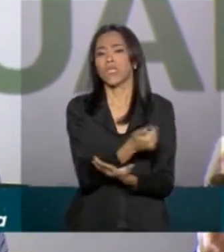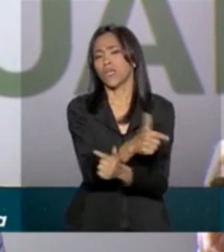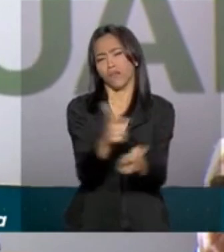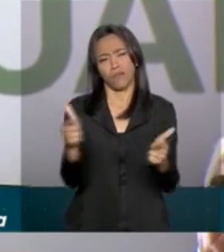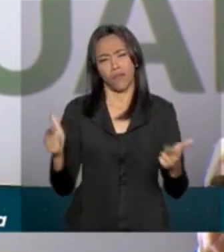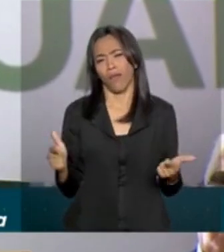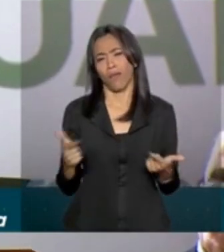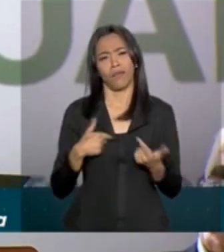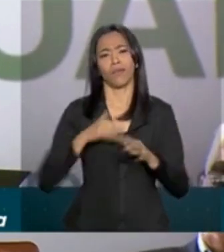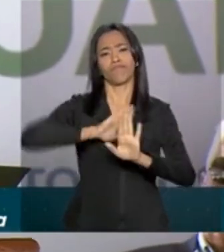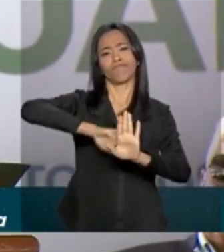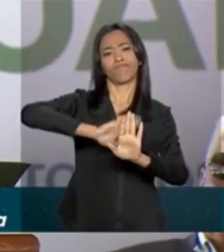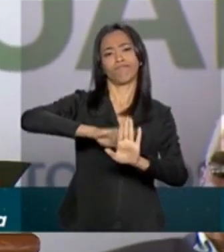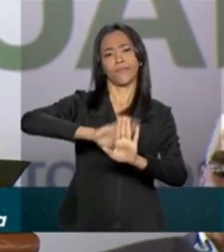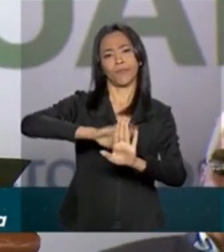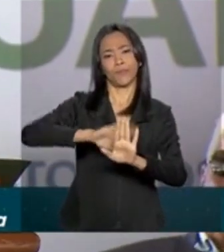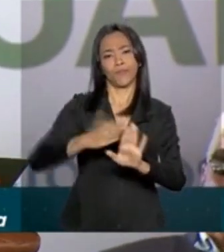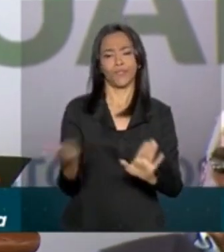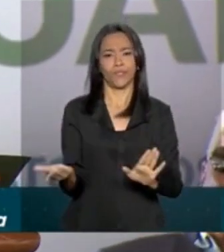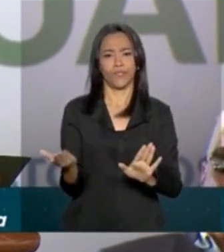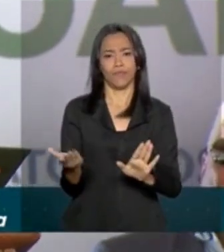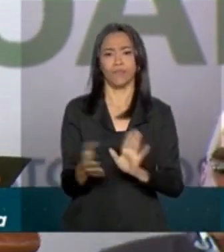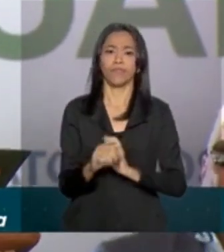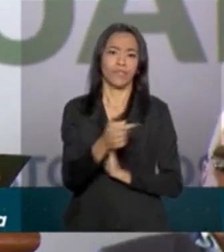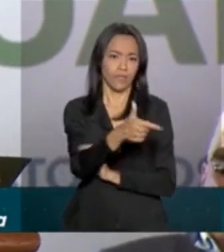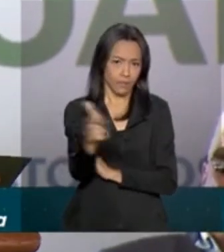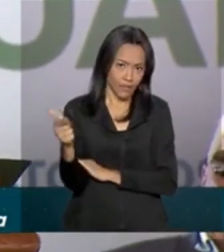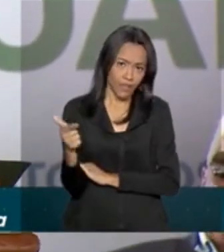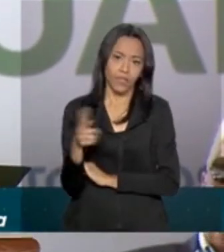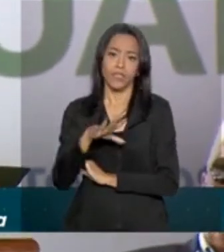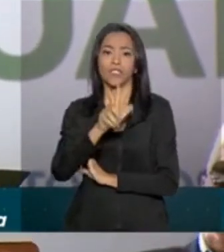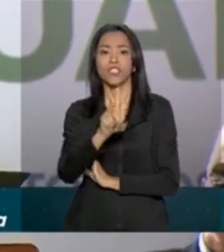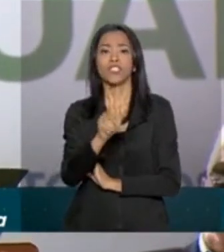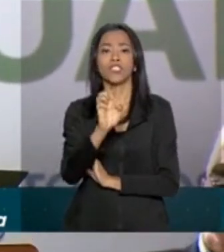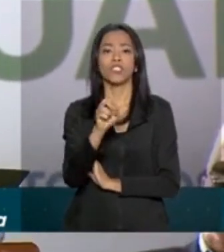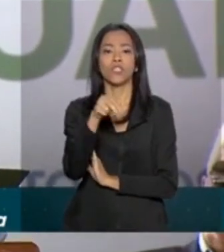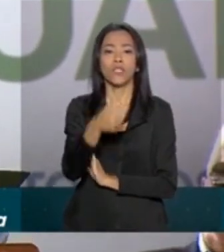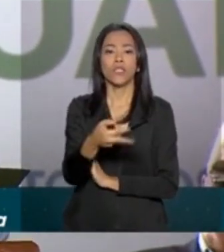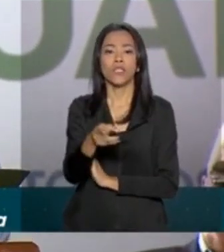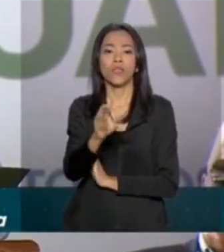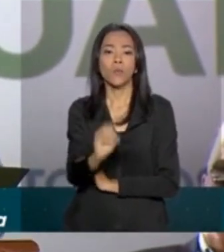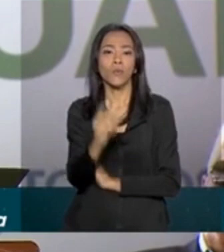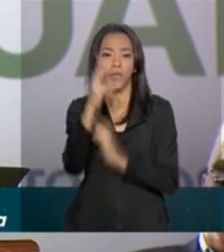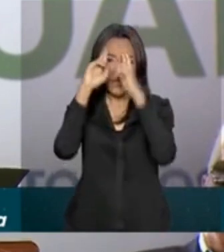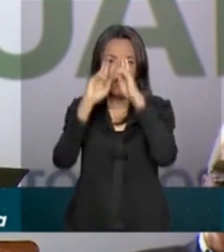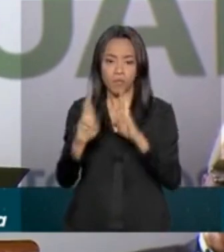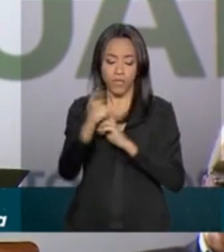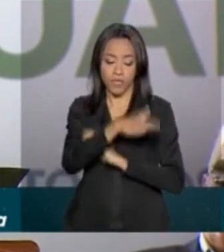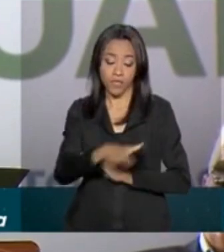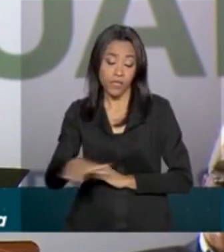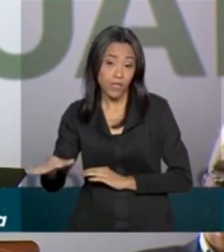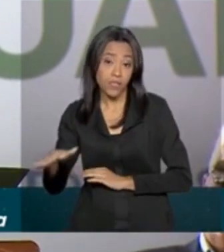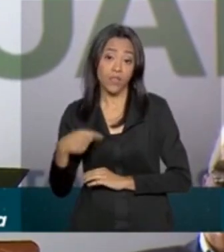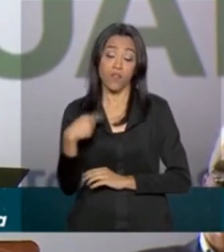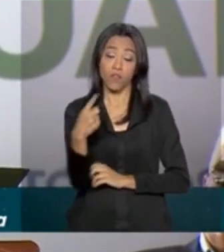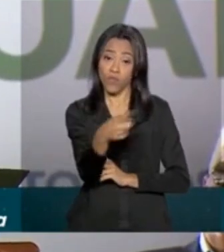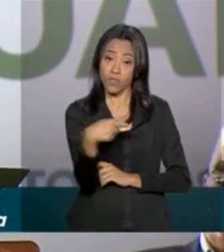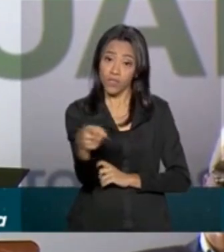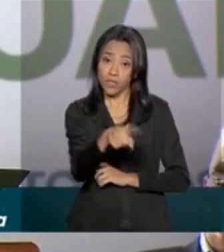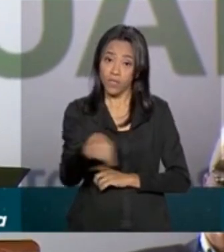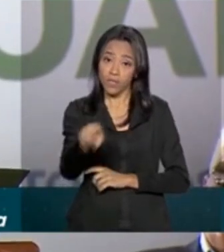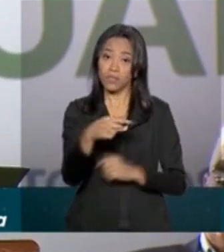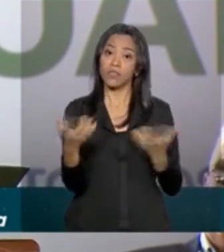haja ideologia de gênero, onde se respeite as crianças, vocês querem um local